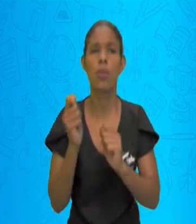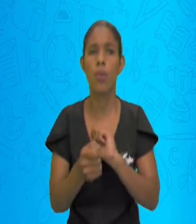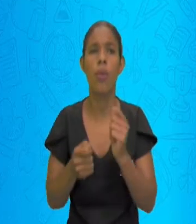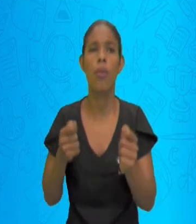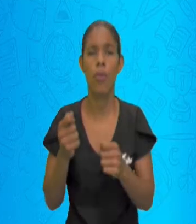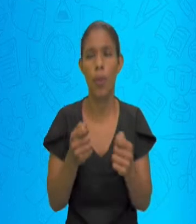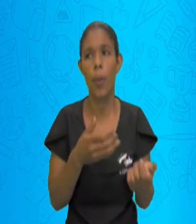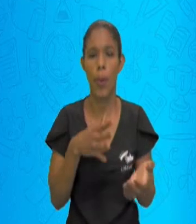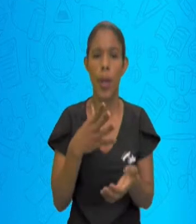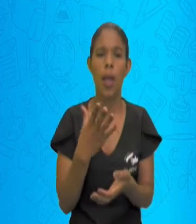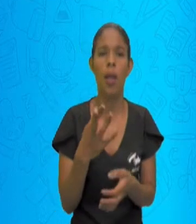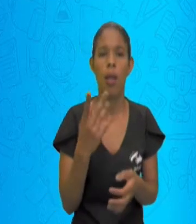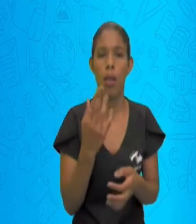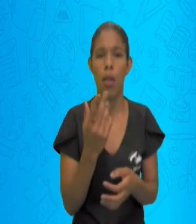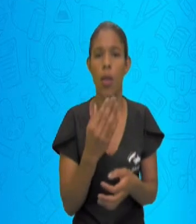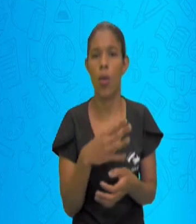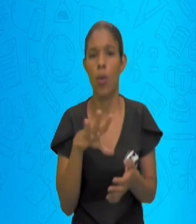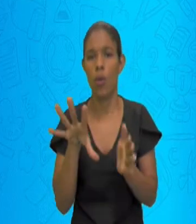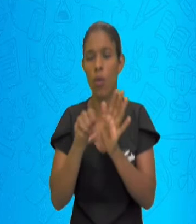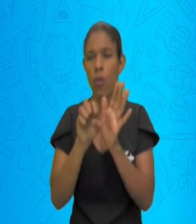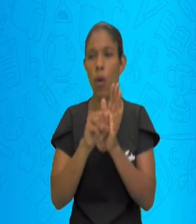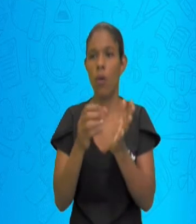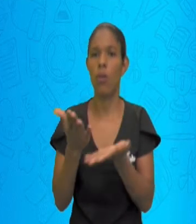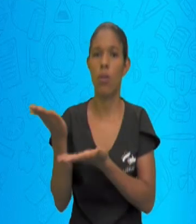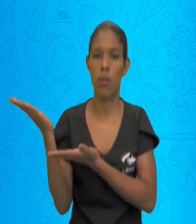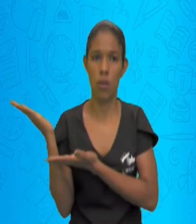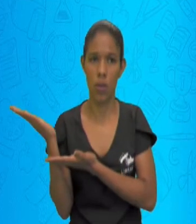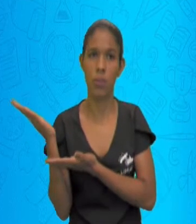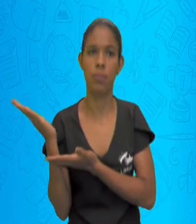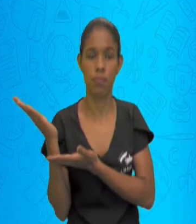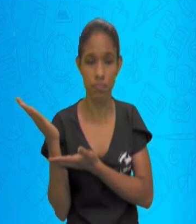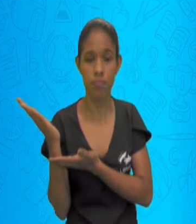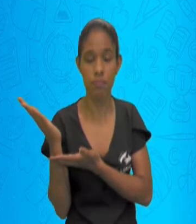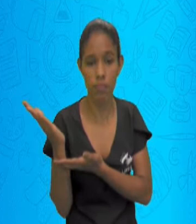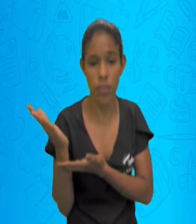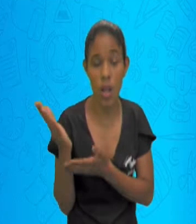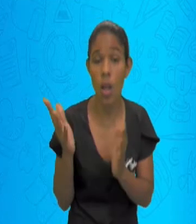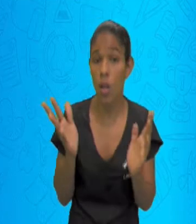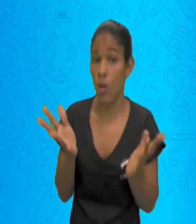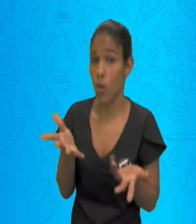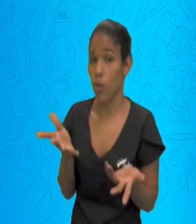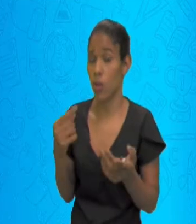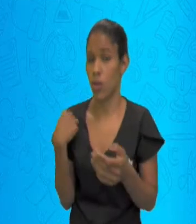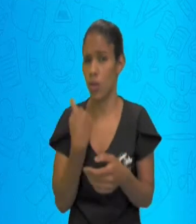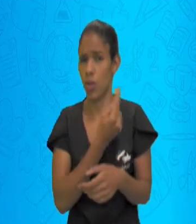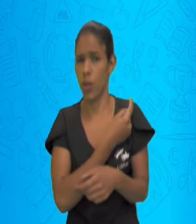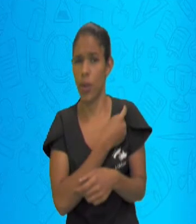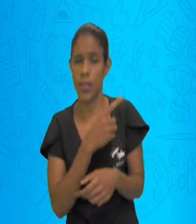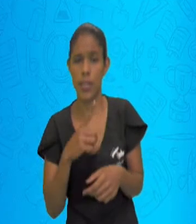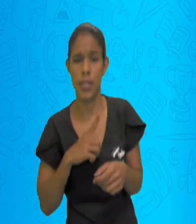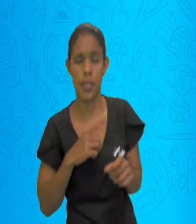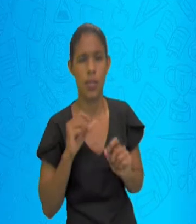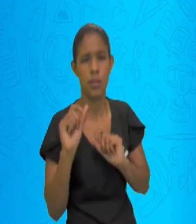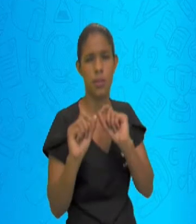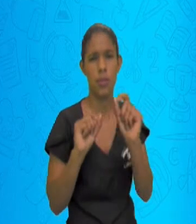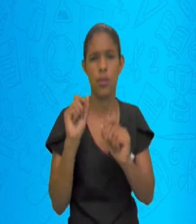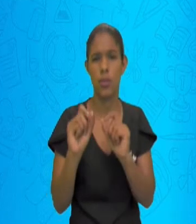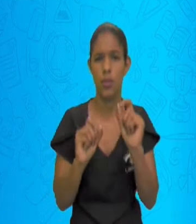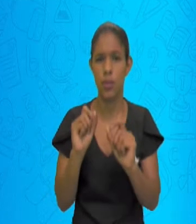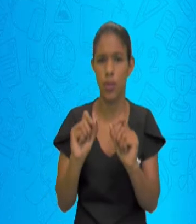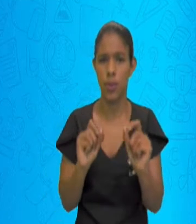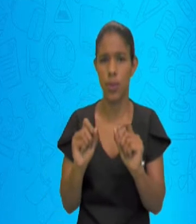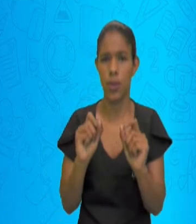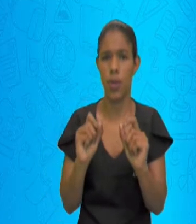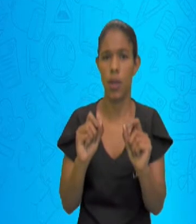de origem rural. Hoje nós temos, por exemplo, os blocos de carnaval, principalmente aqueles que acompanham os